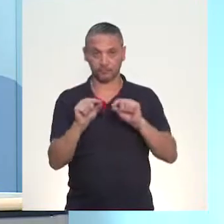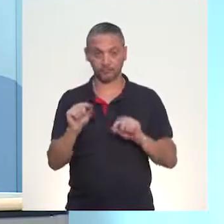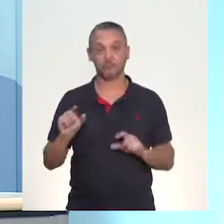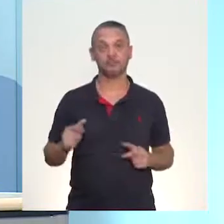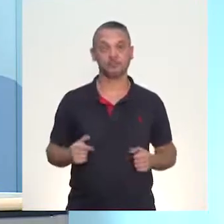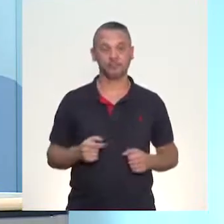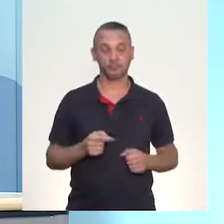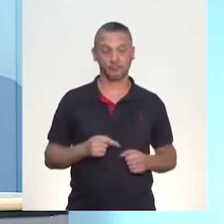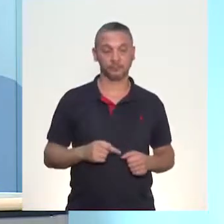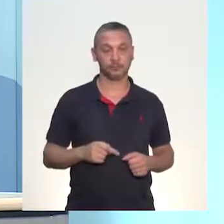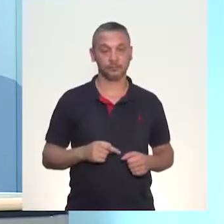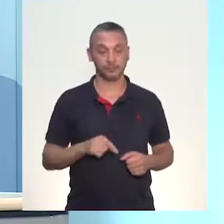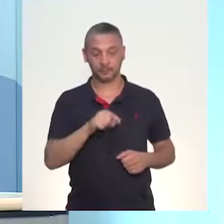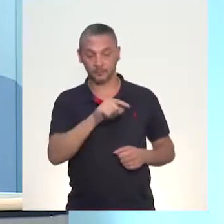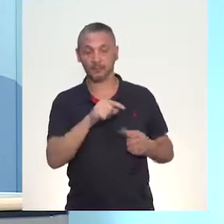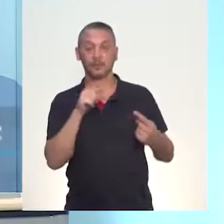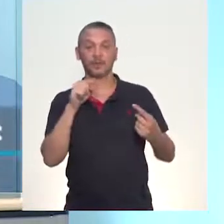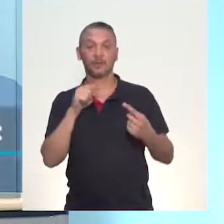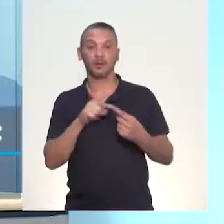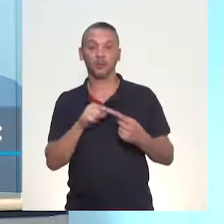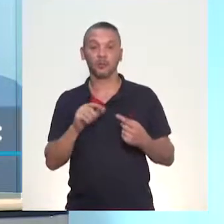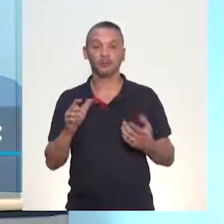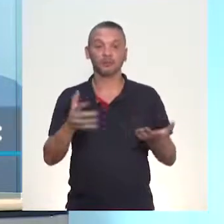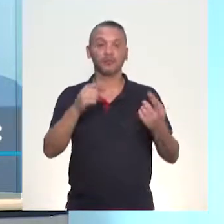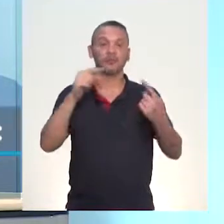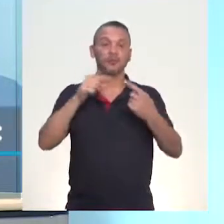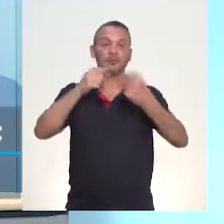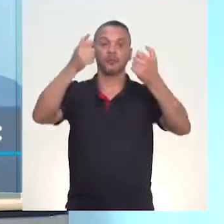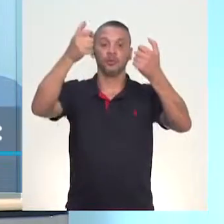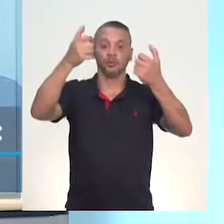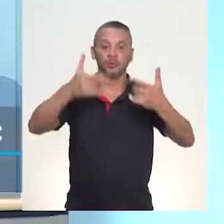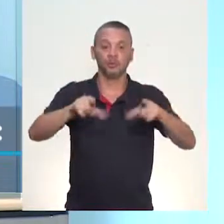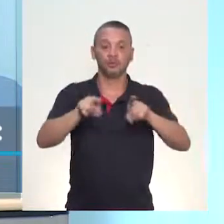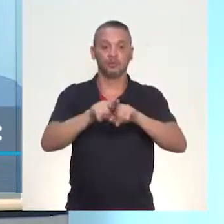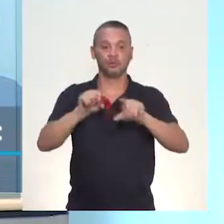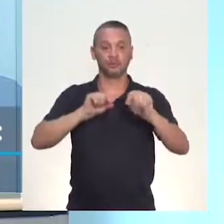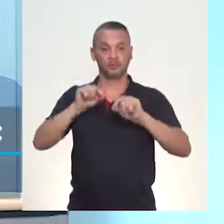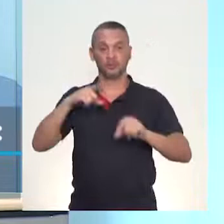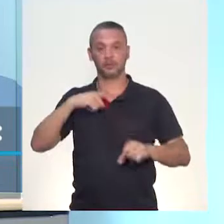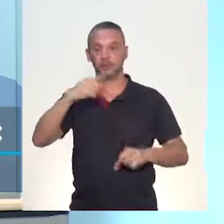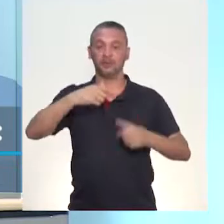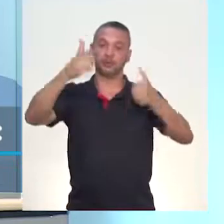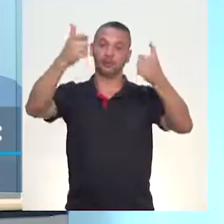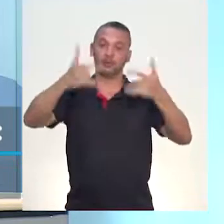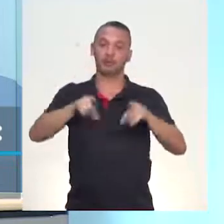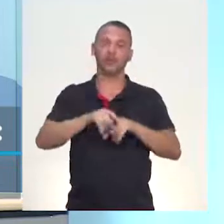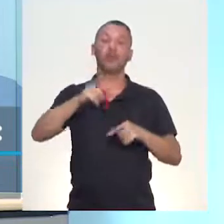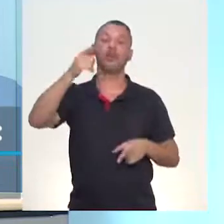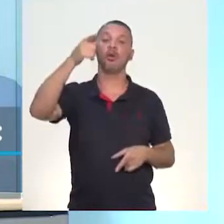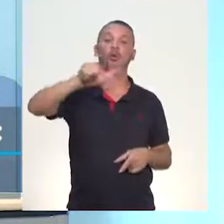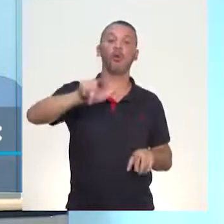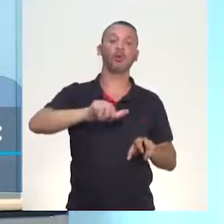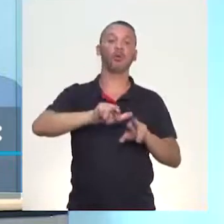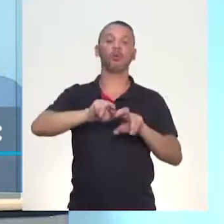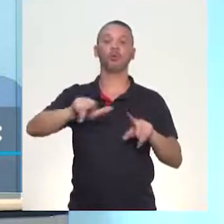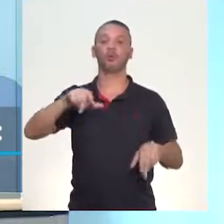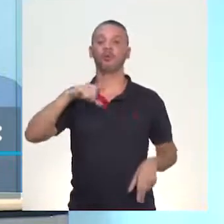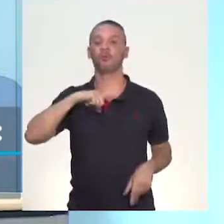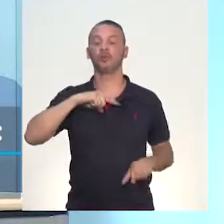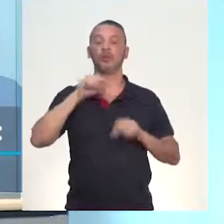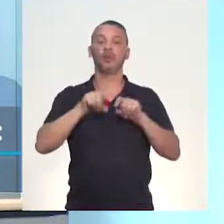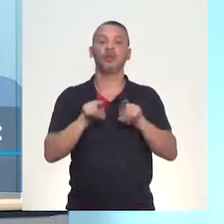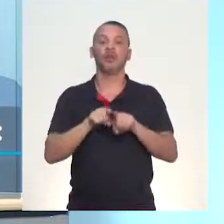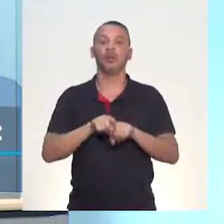dúvida esse é um determinado sentido do senso comum que nós estamos comentando. Tem um outro sentido ainda de senso